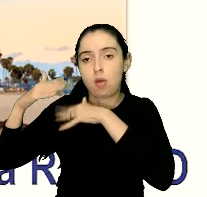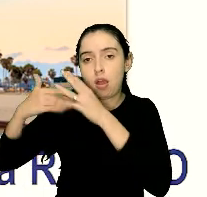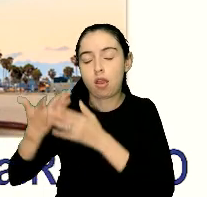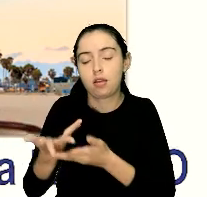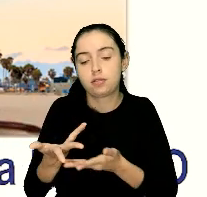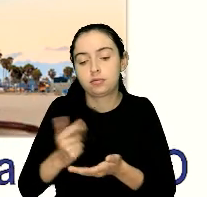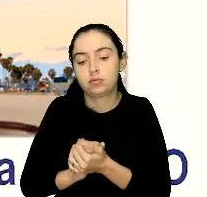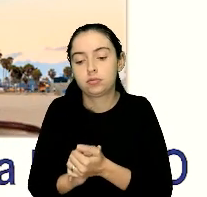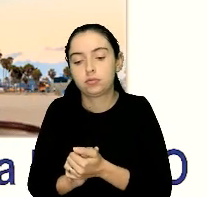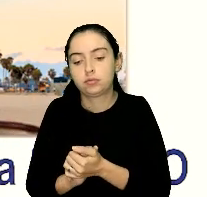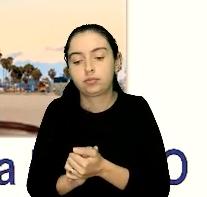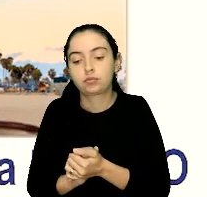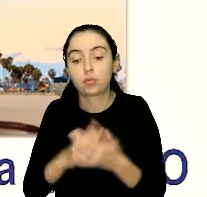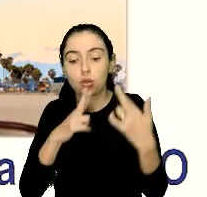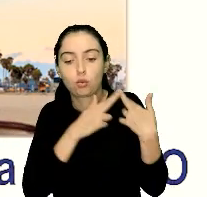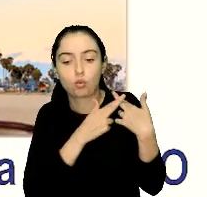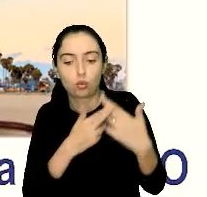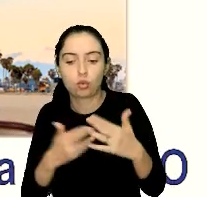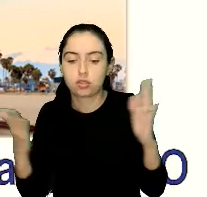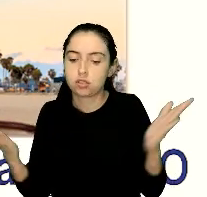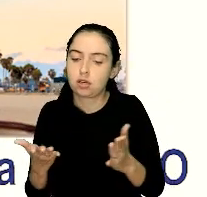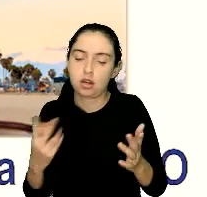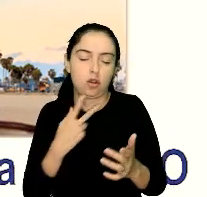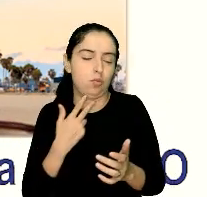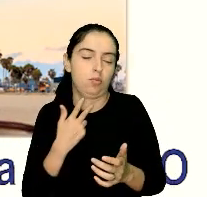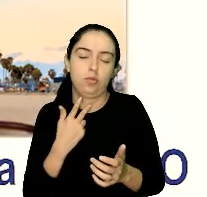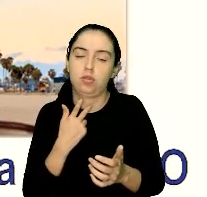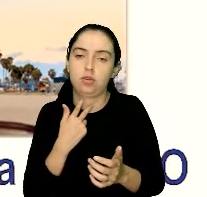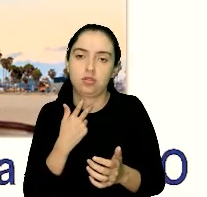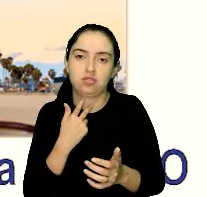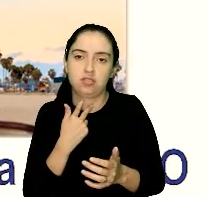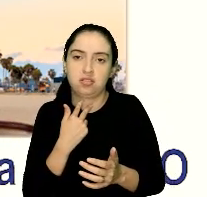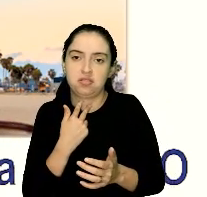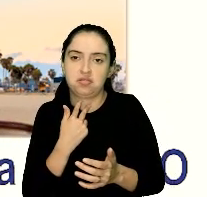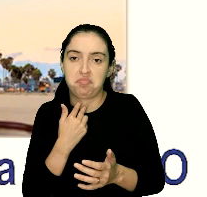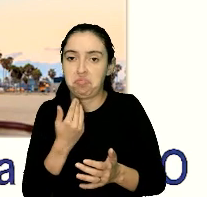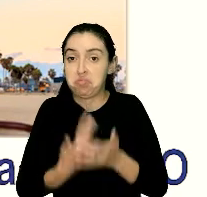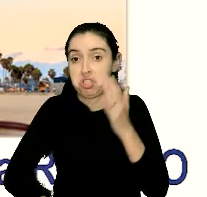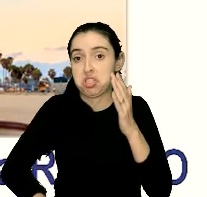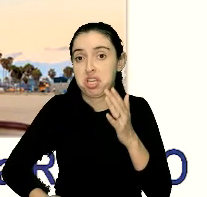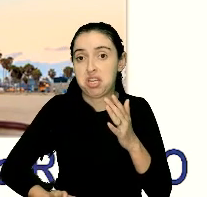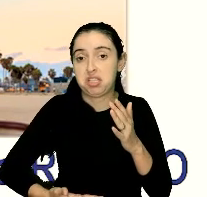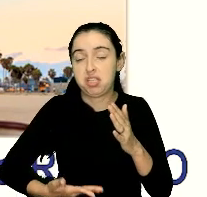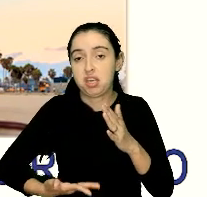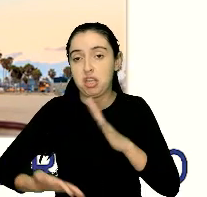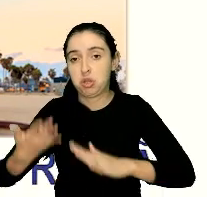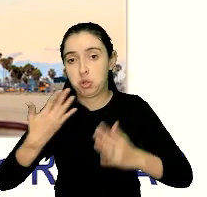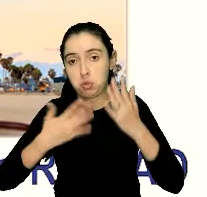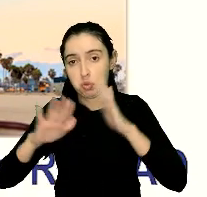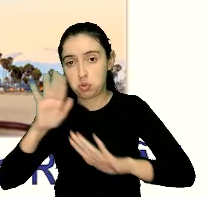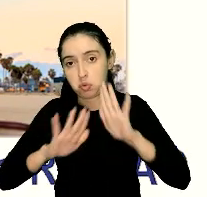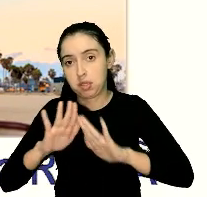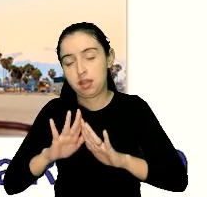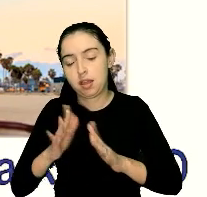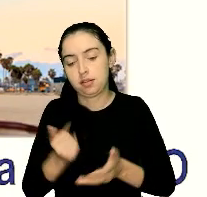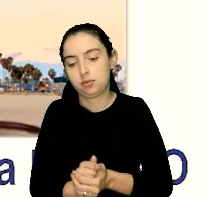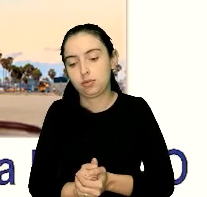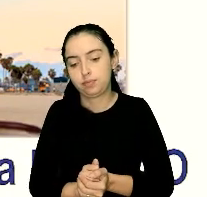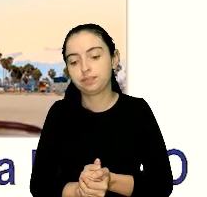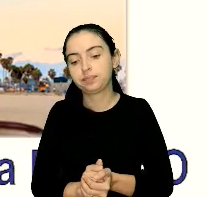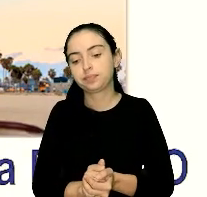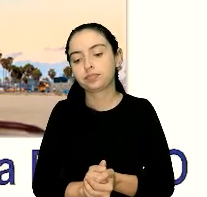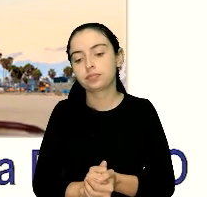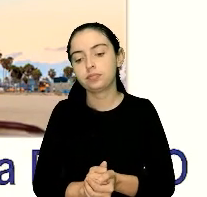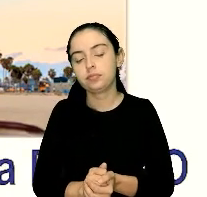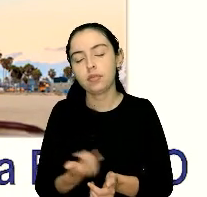uma liderança hoje não pode passar de forma insensível por esse tipo de situação, não é? Não